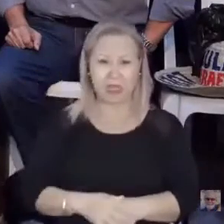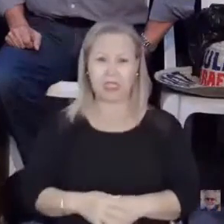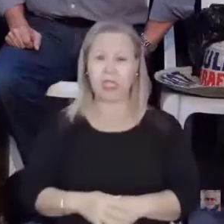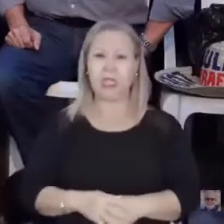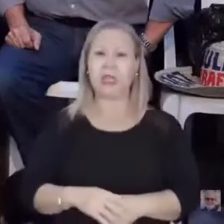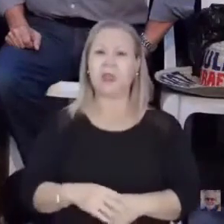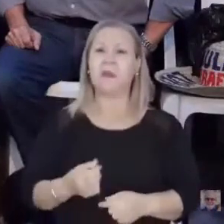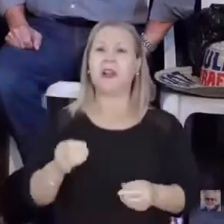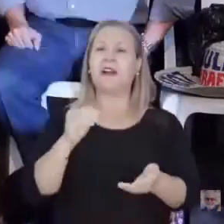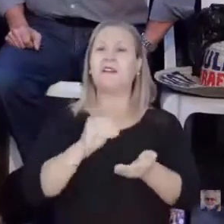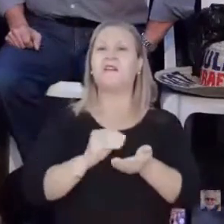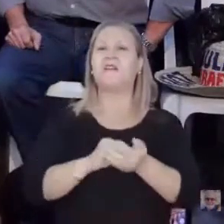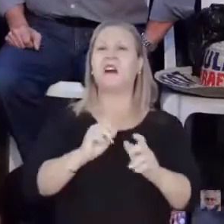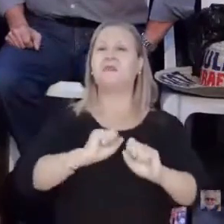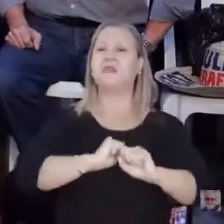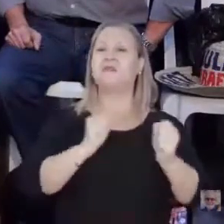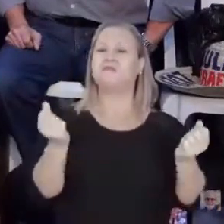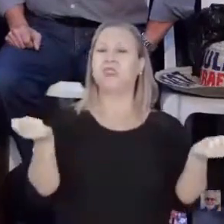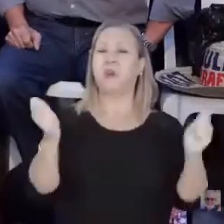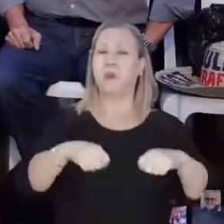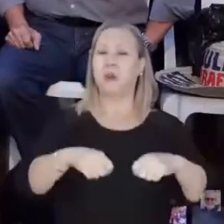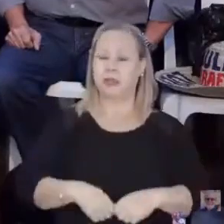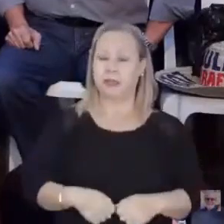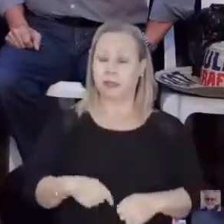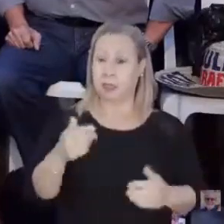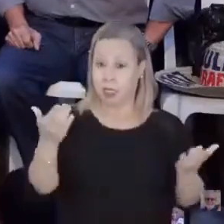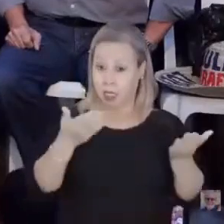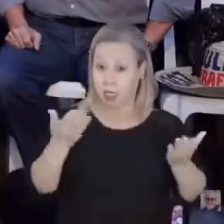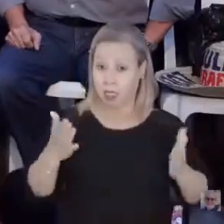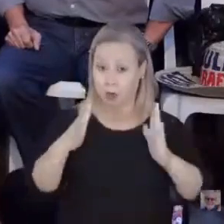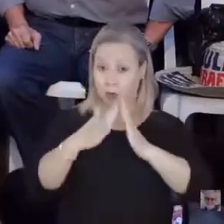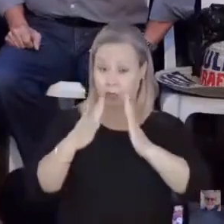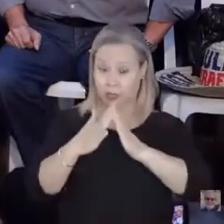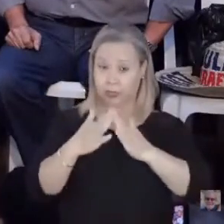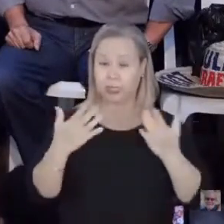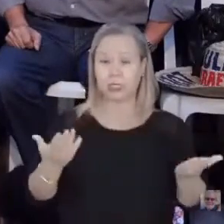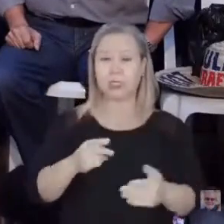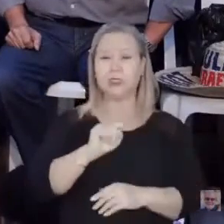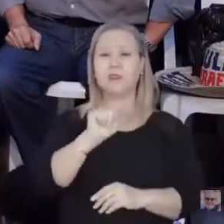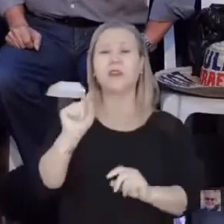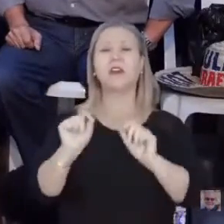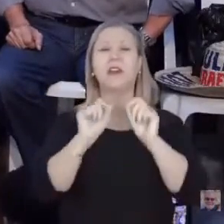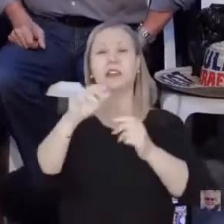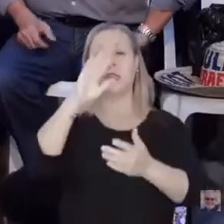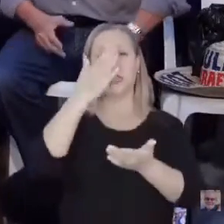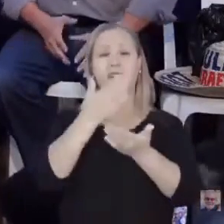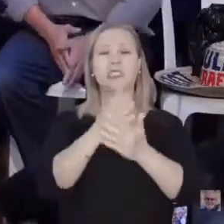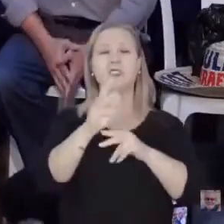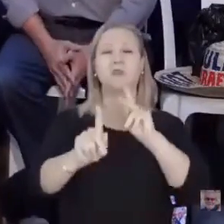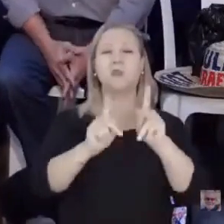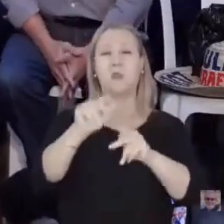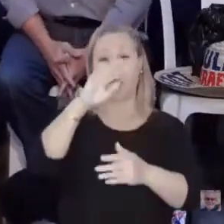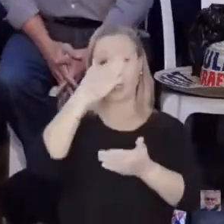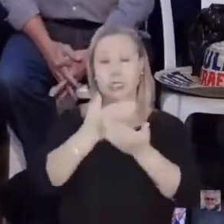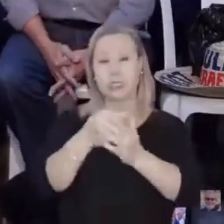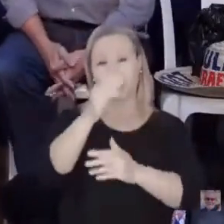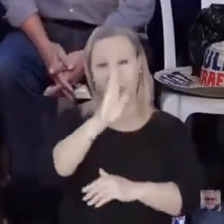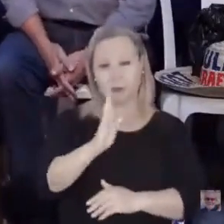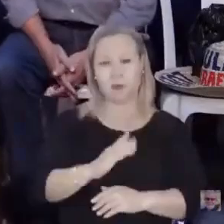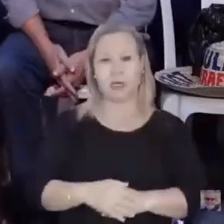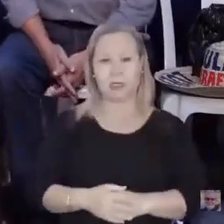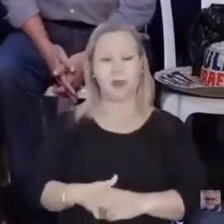brasileiro. Aqui nessa casa hoje estão aqueles que acreditam no povo, que acreditam no Brasil, que sabem